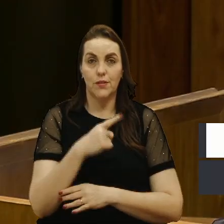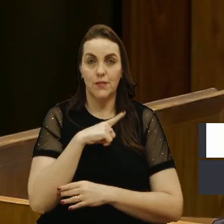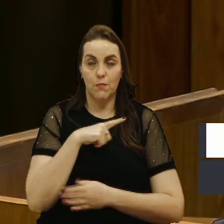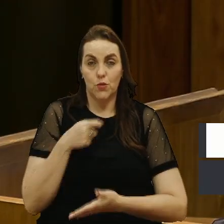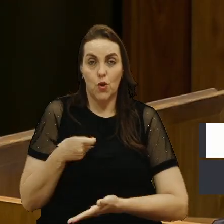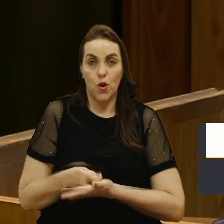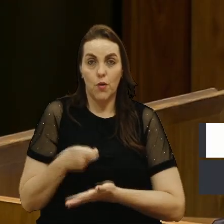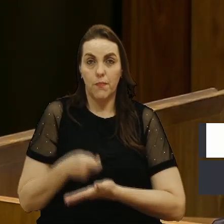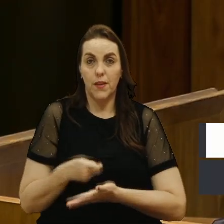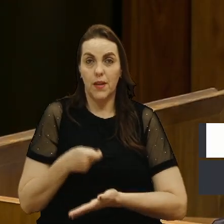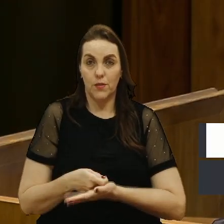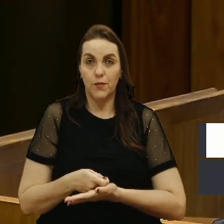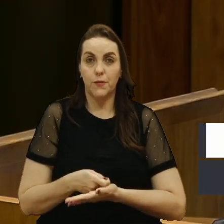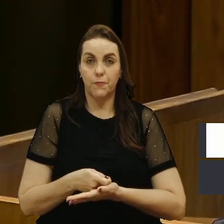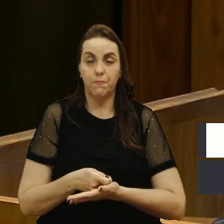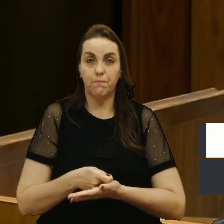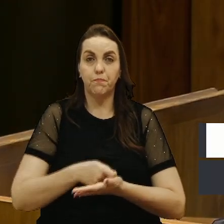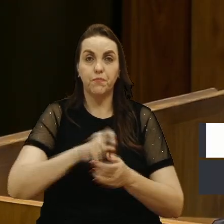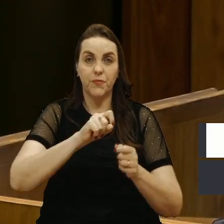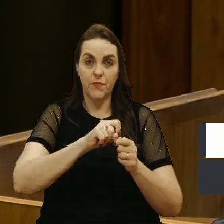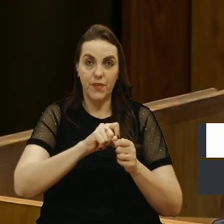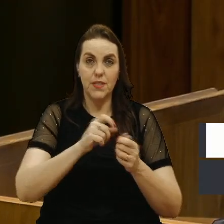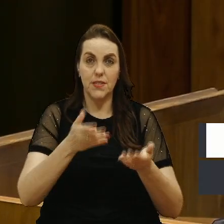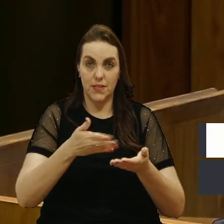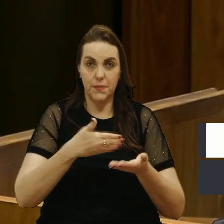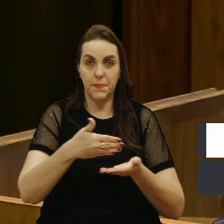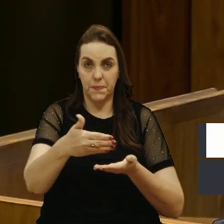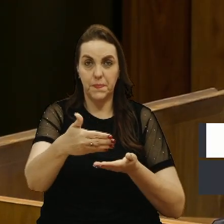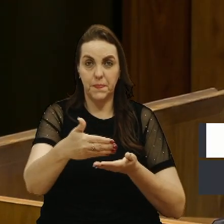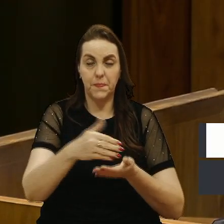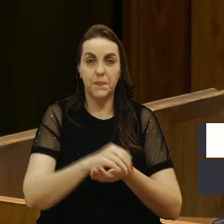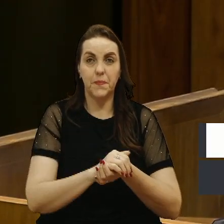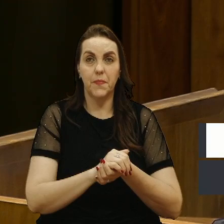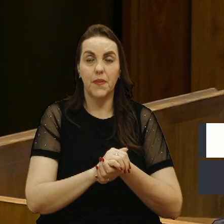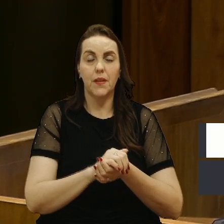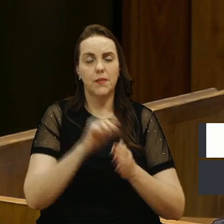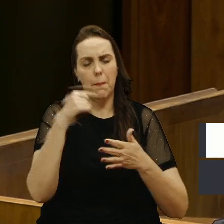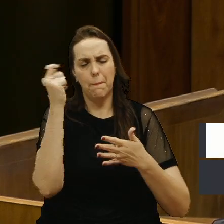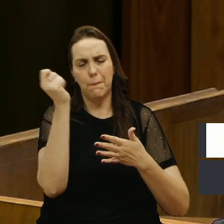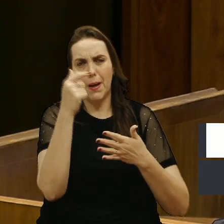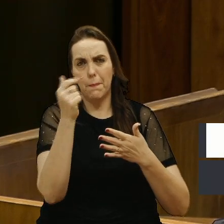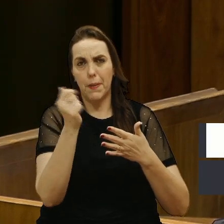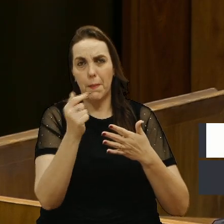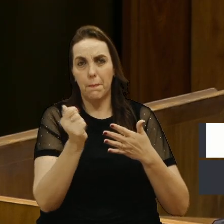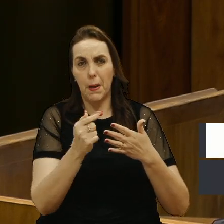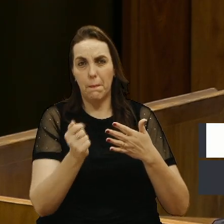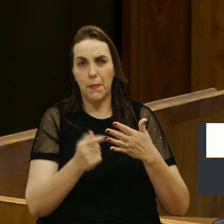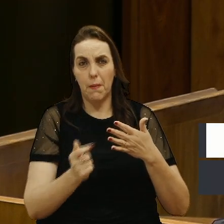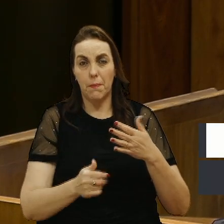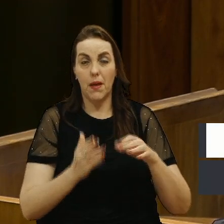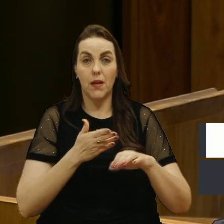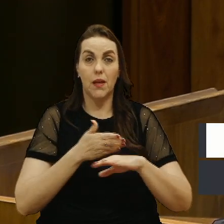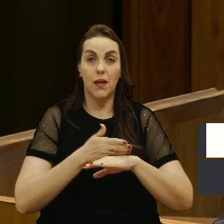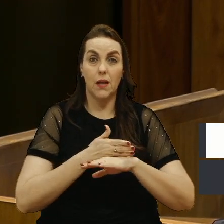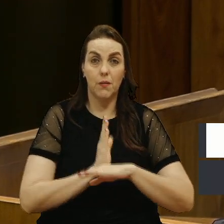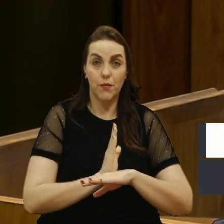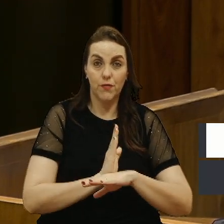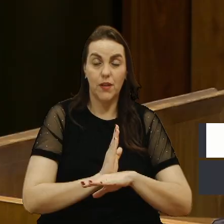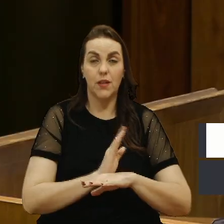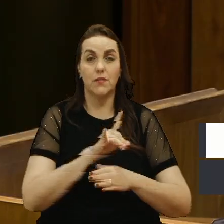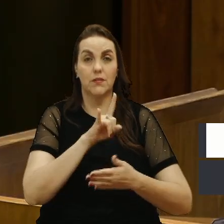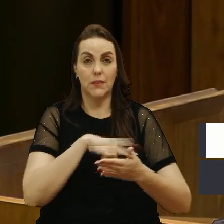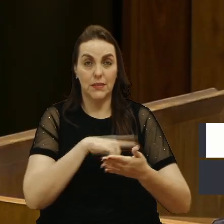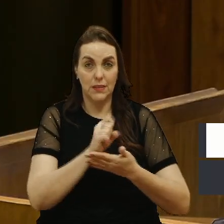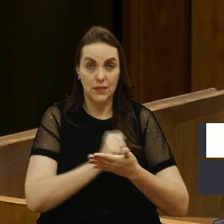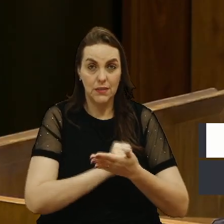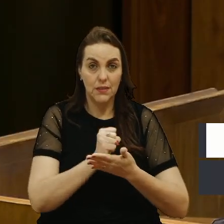obrigação de executar, ele passa por uma série de aprovações, uma série de validações